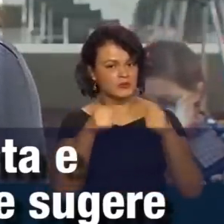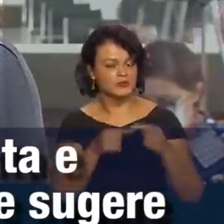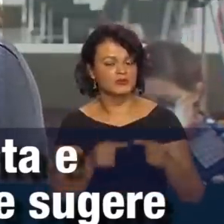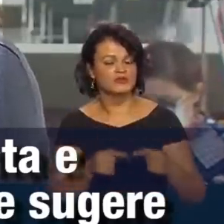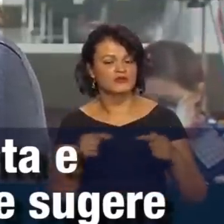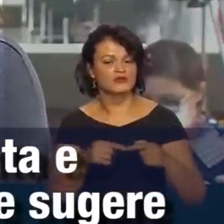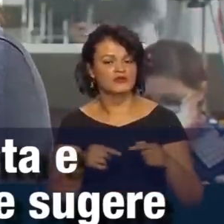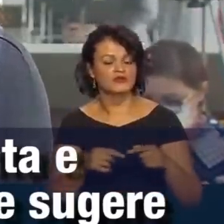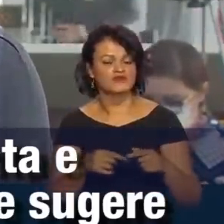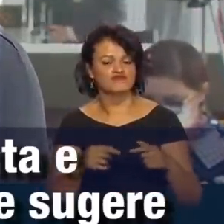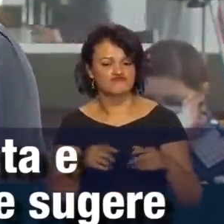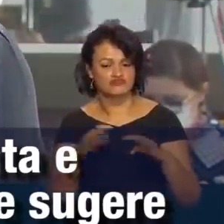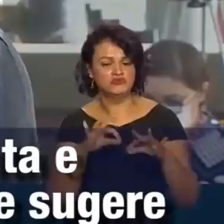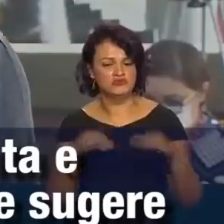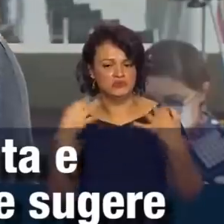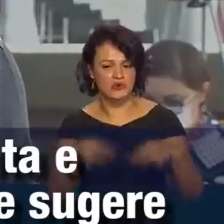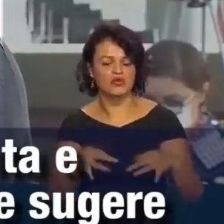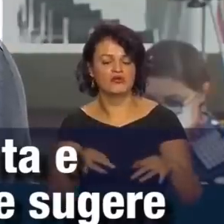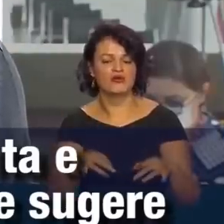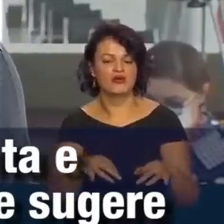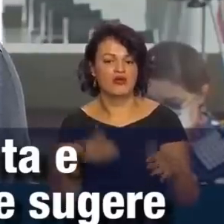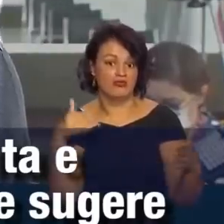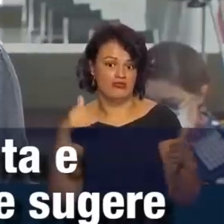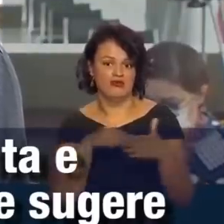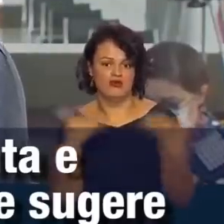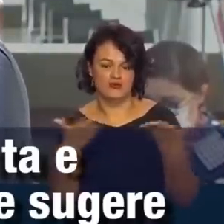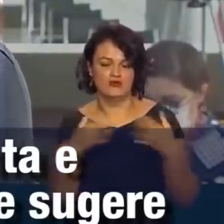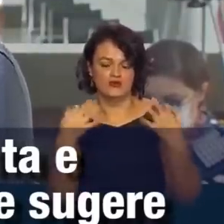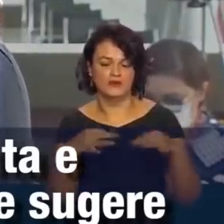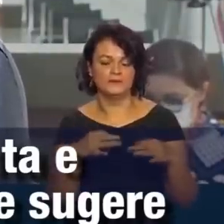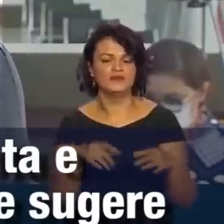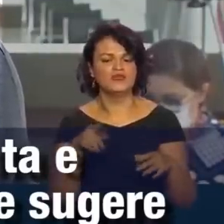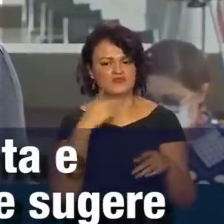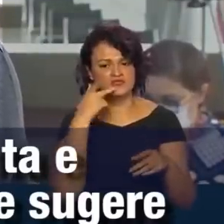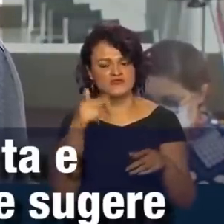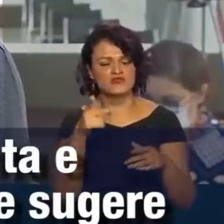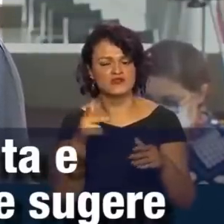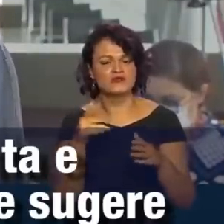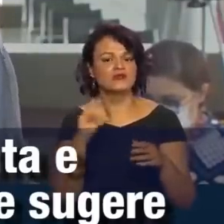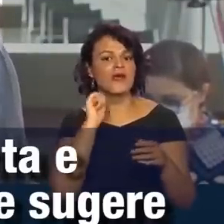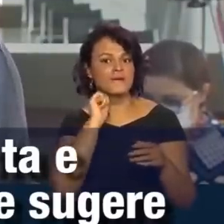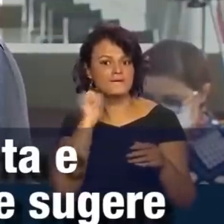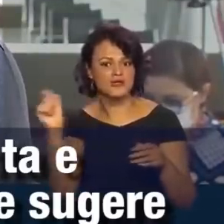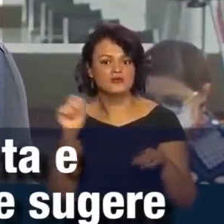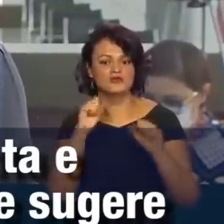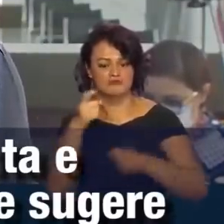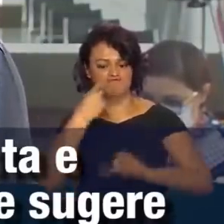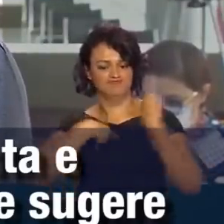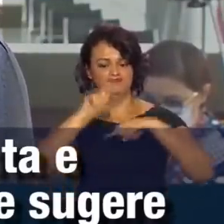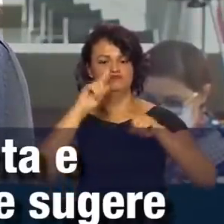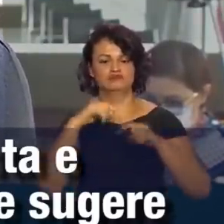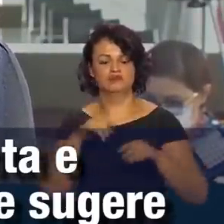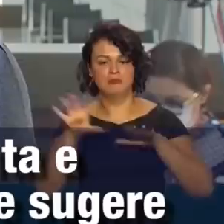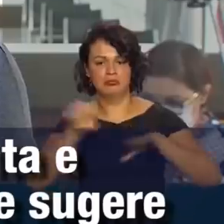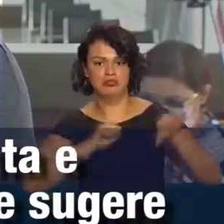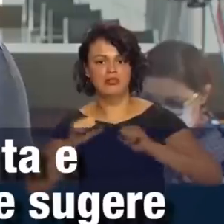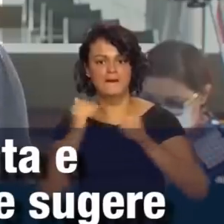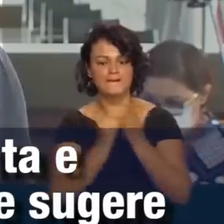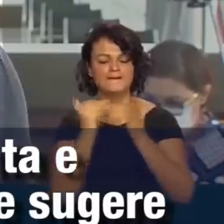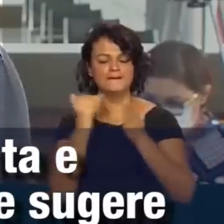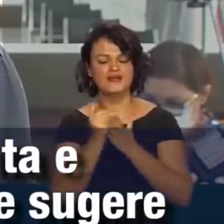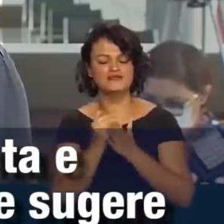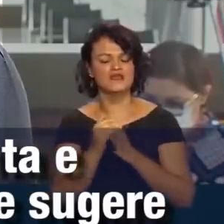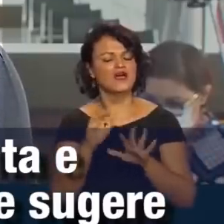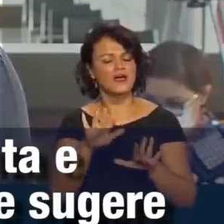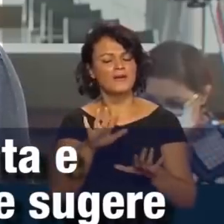as projeções estão todas corretas até aqui, né? E vocês estão dizendo que abril seria o mês da explosão dos casos. Eu queria que o